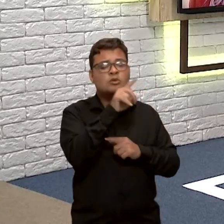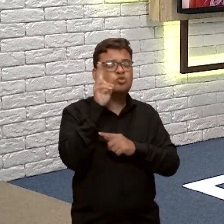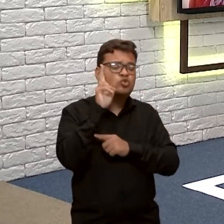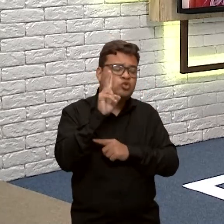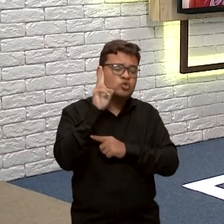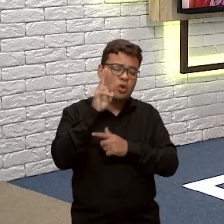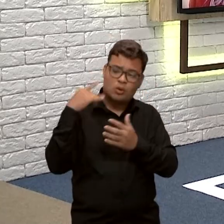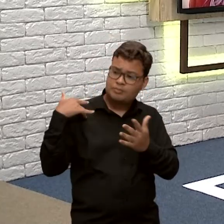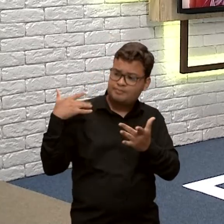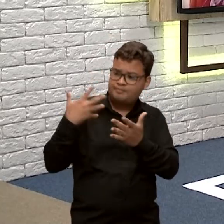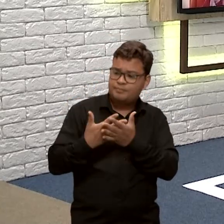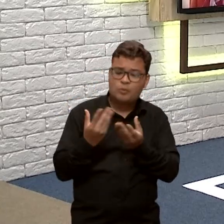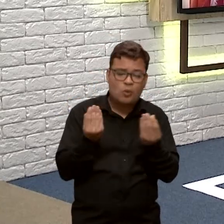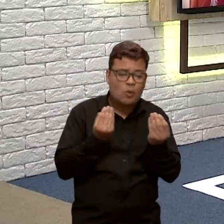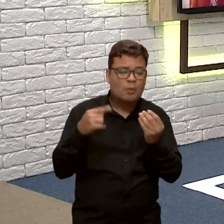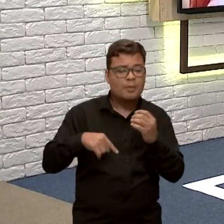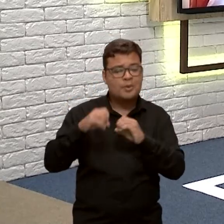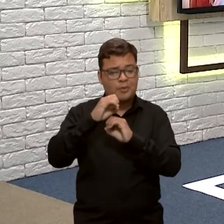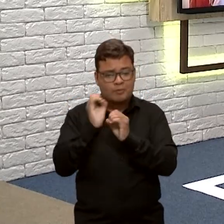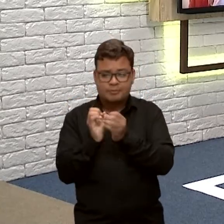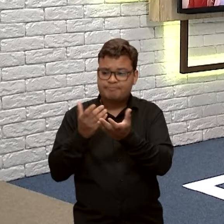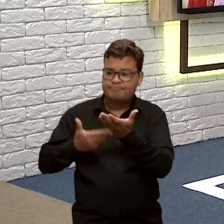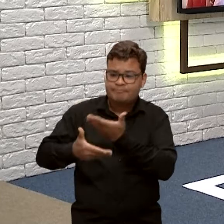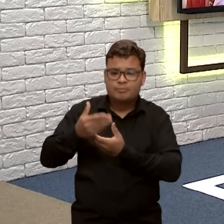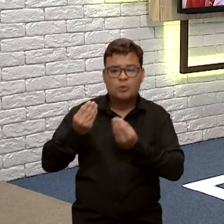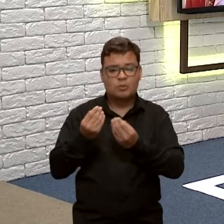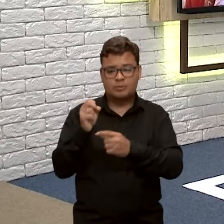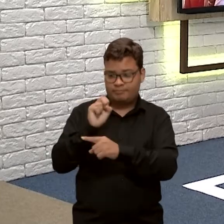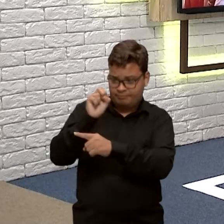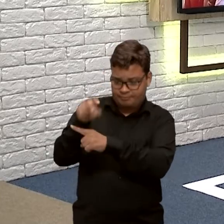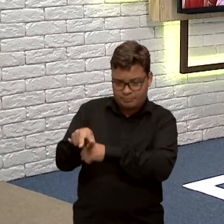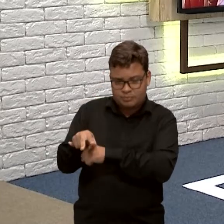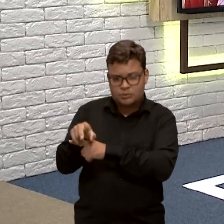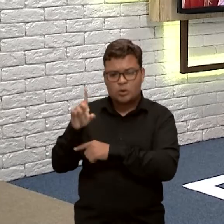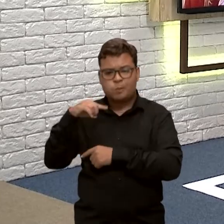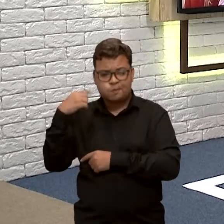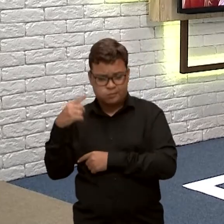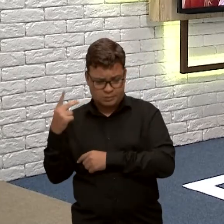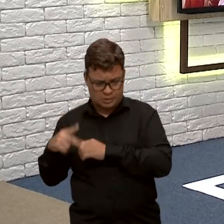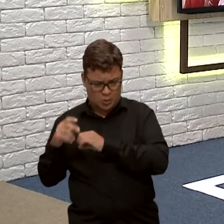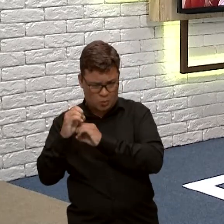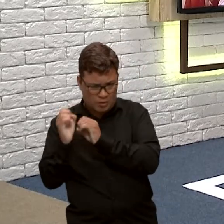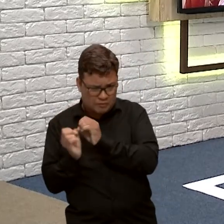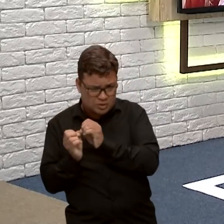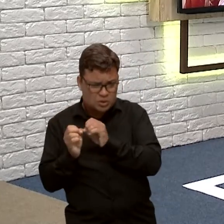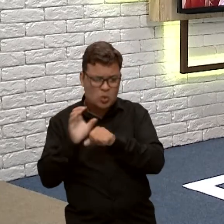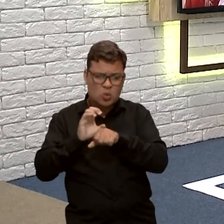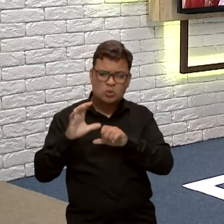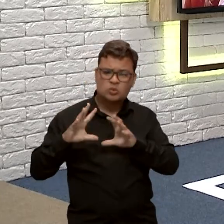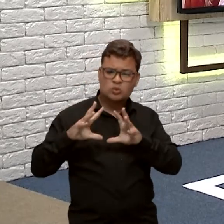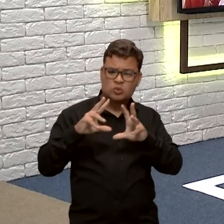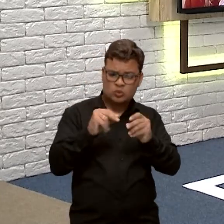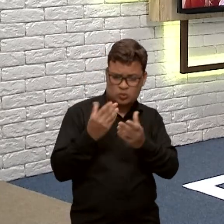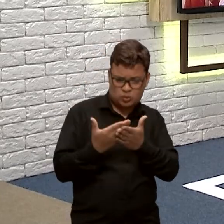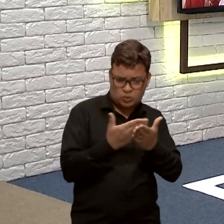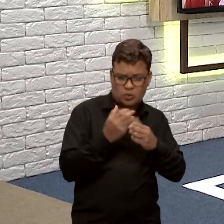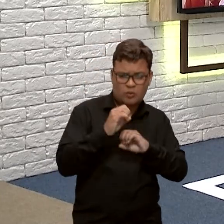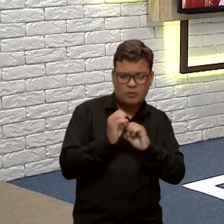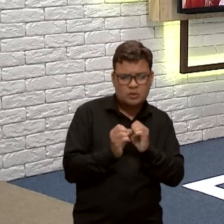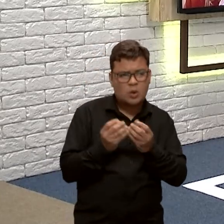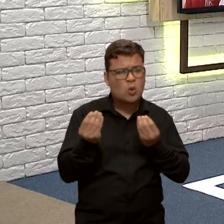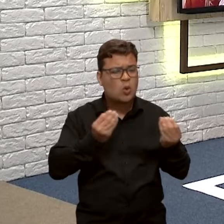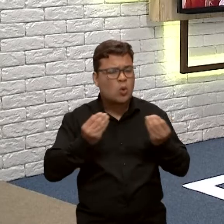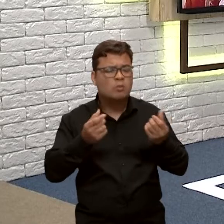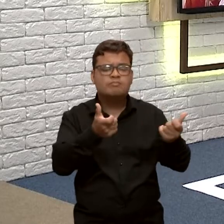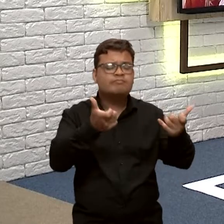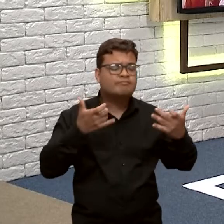história, a sua relação com a UFG? A senhora já entrou no curso de Direito aqui na UFG, os outros cursos também foram aqui, e aí chegou a ser professora? Conta um